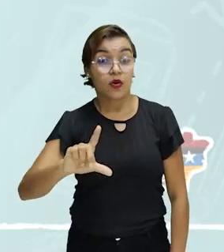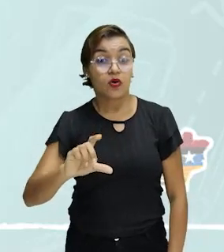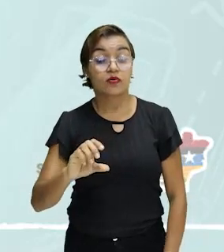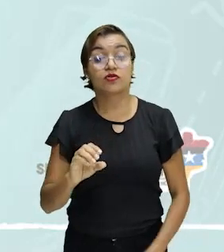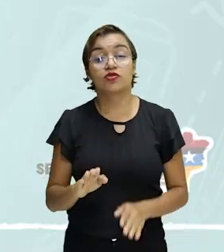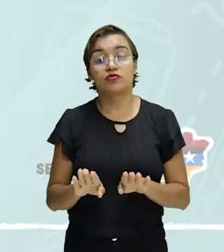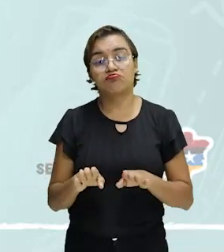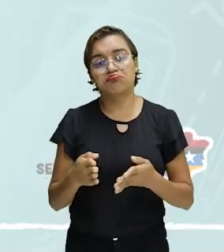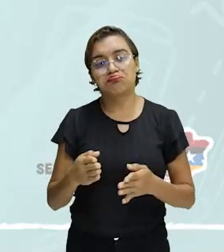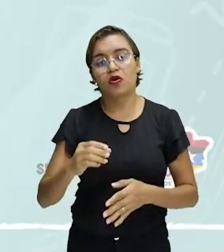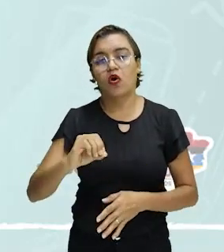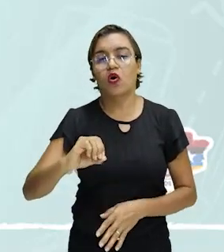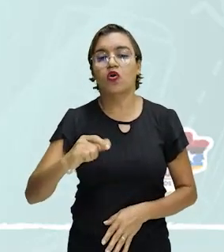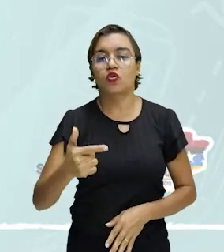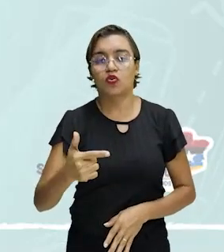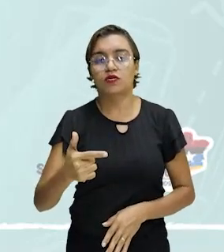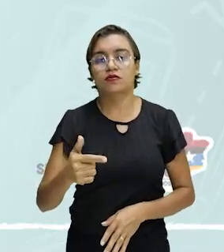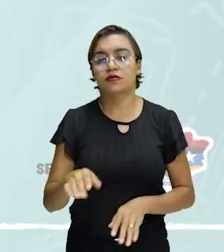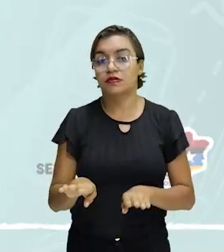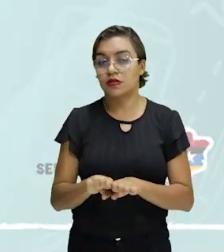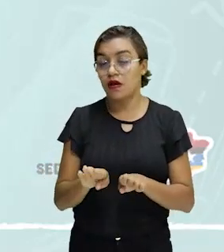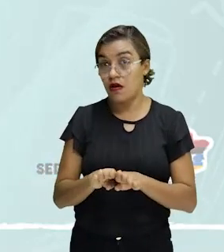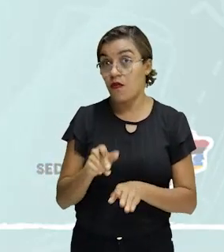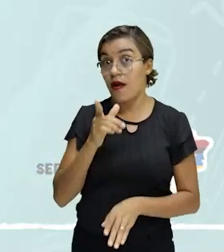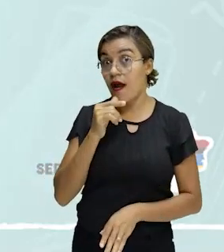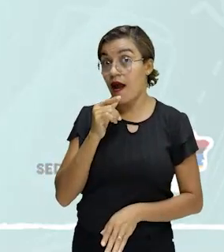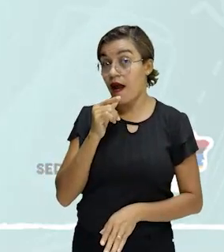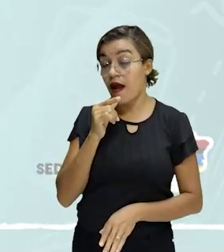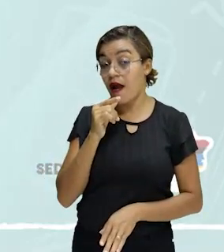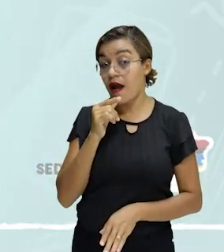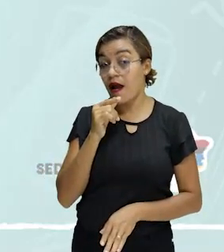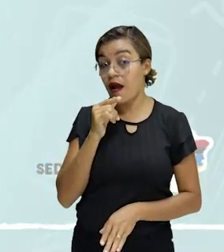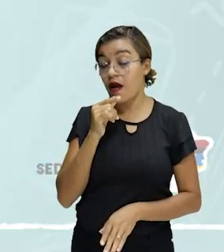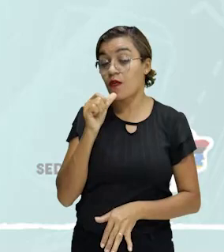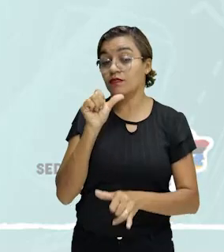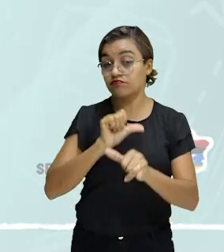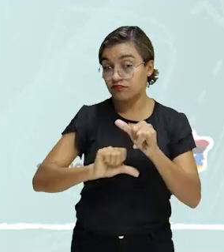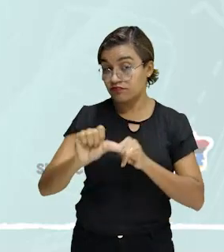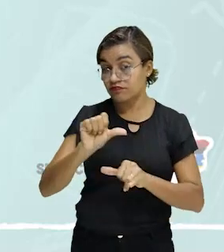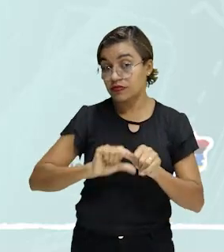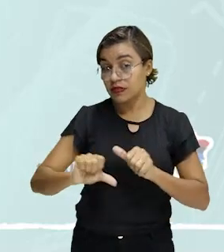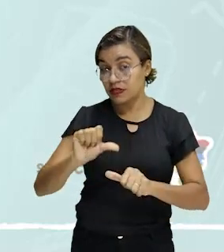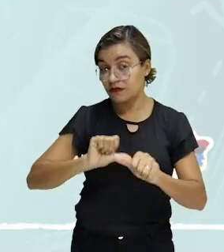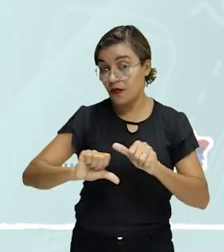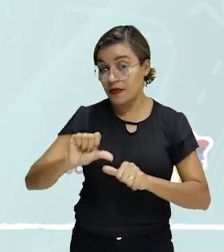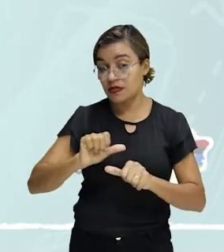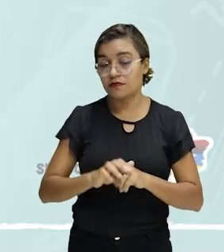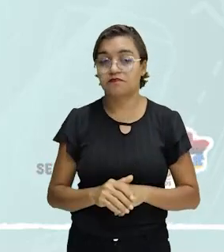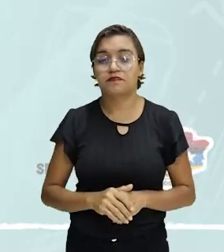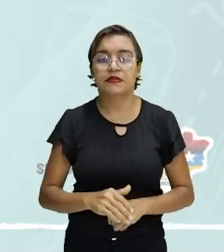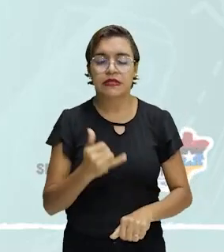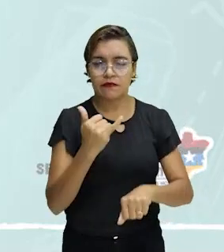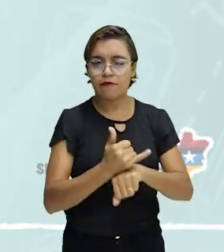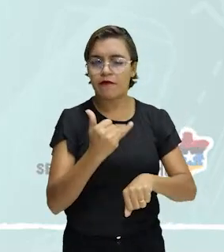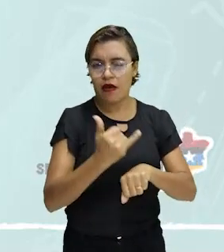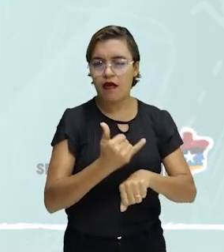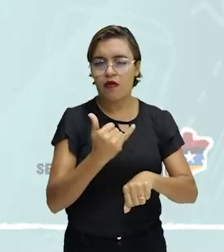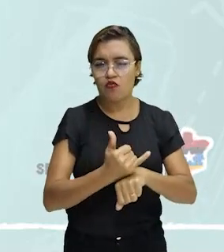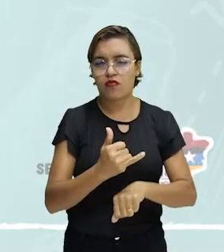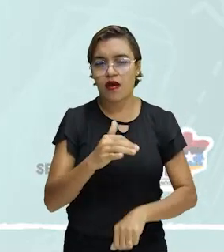água sofre a seguinte transformação. Então, nós temos o ferro na forma sólida, né, o ferro